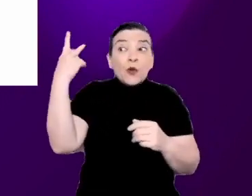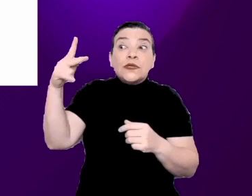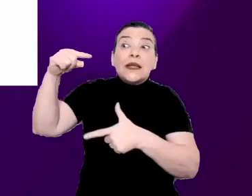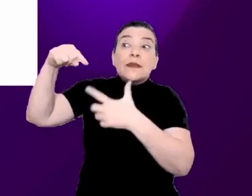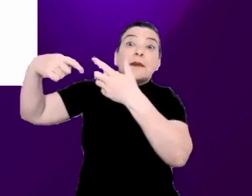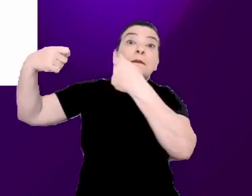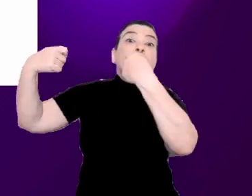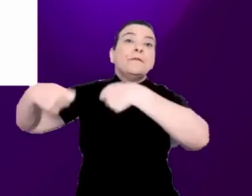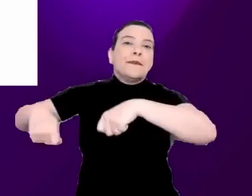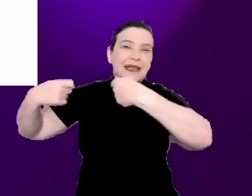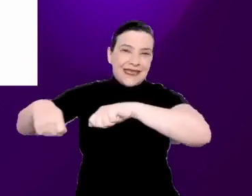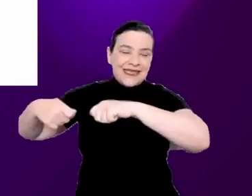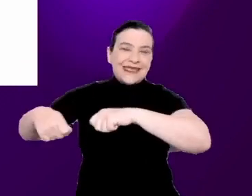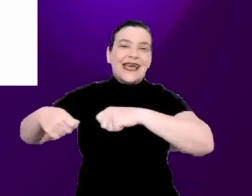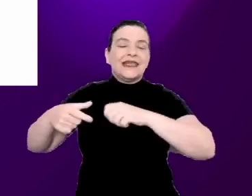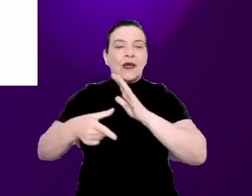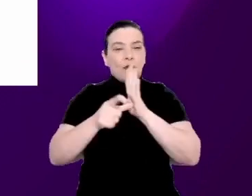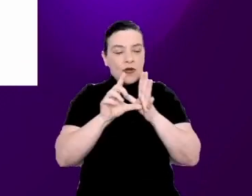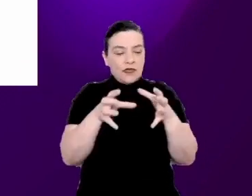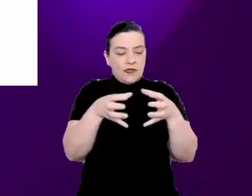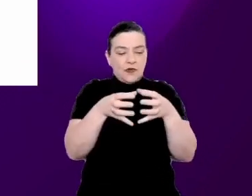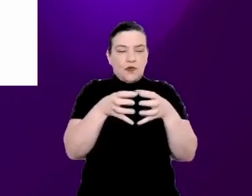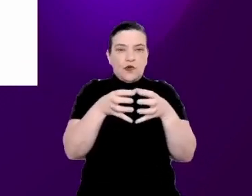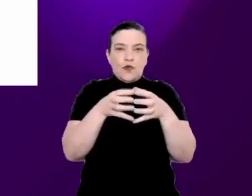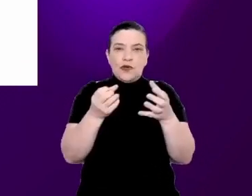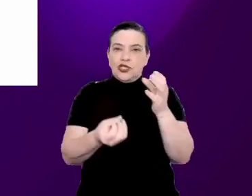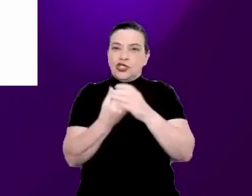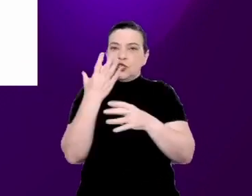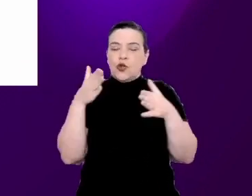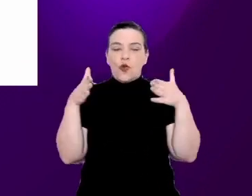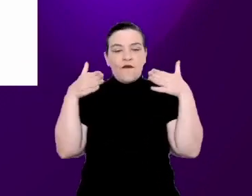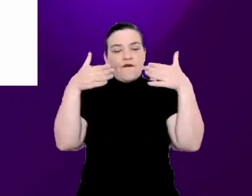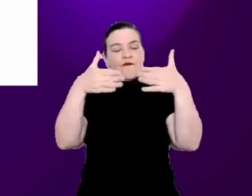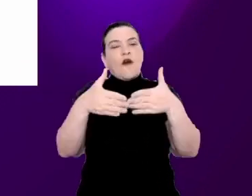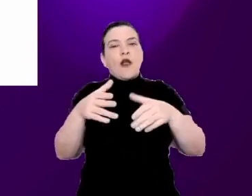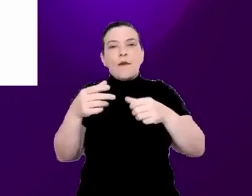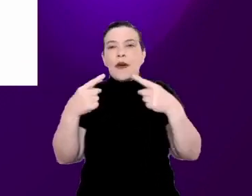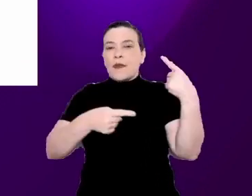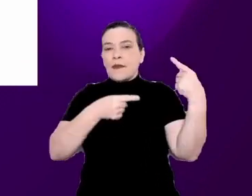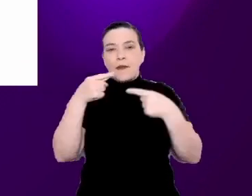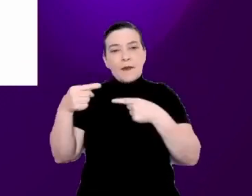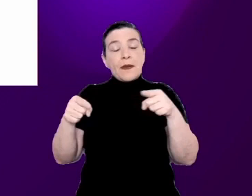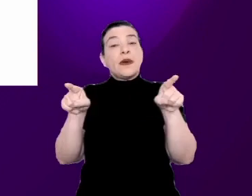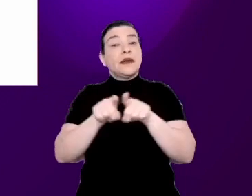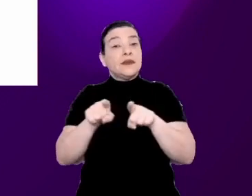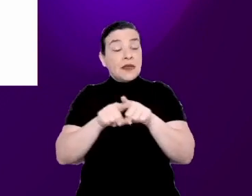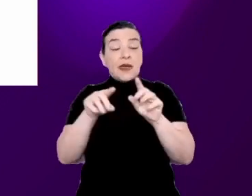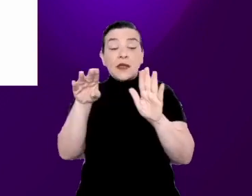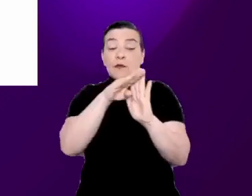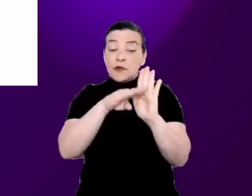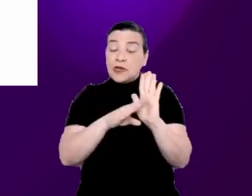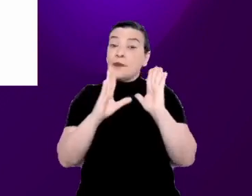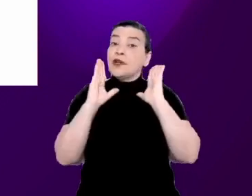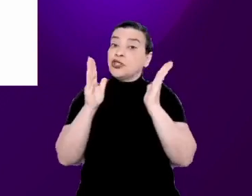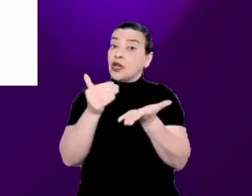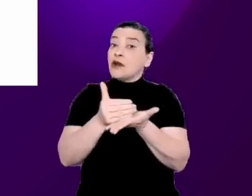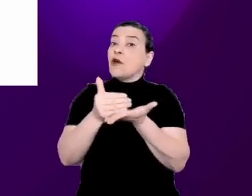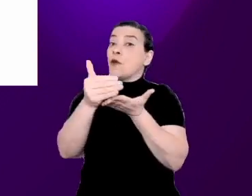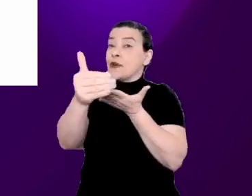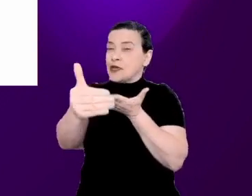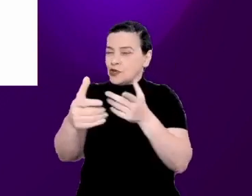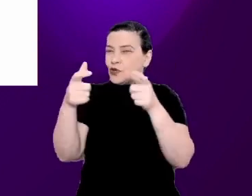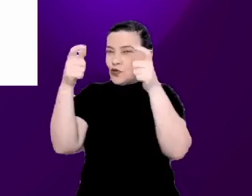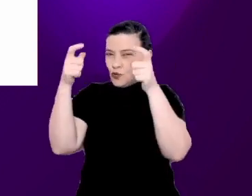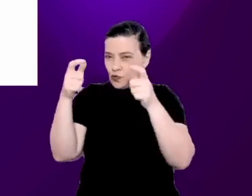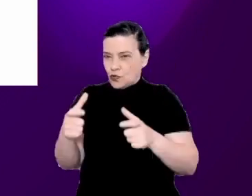iniciou um fórum de discussão sobre entrega de valor com nossas lideranças e um programa assistencial que já estava em formato piloto em uma de nossas unidades,